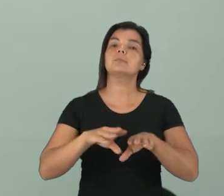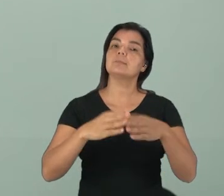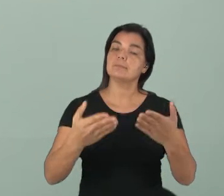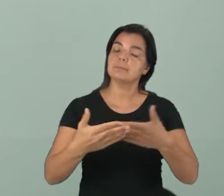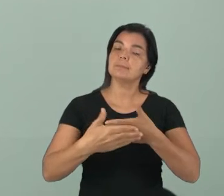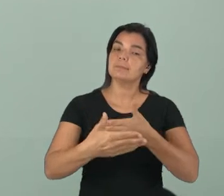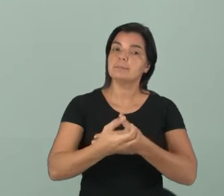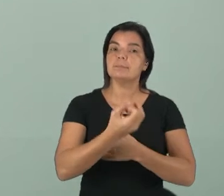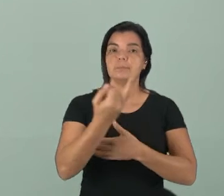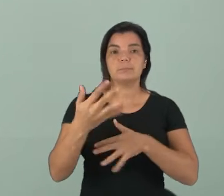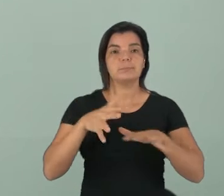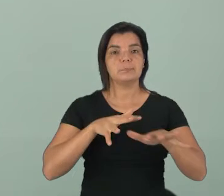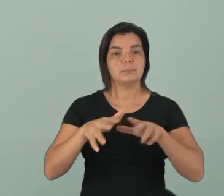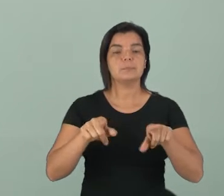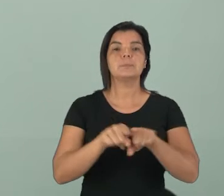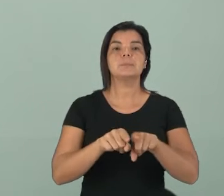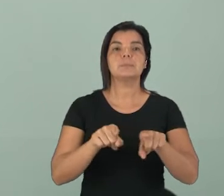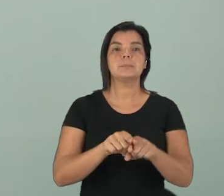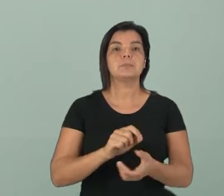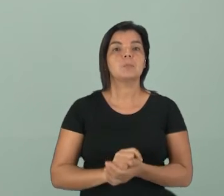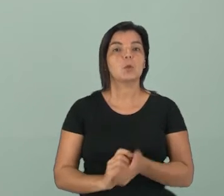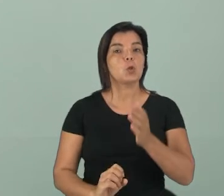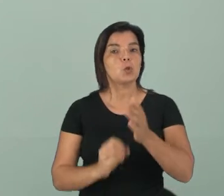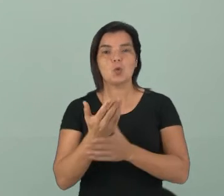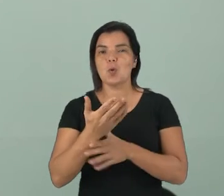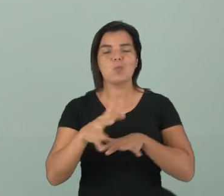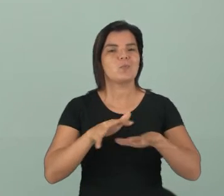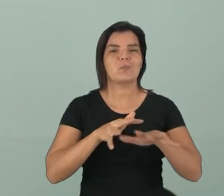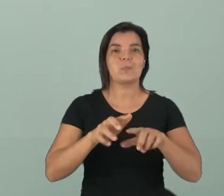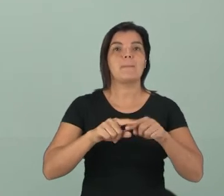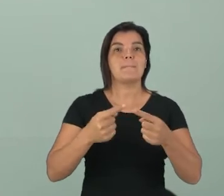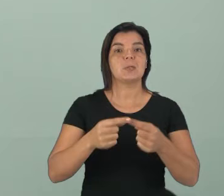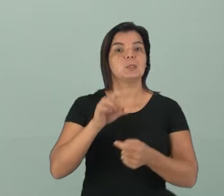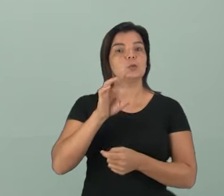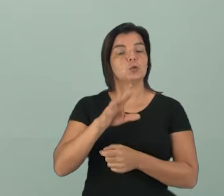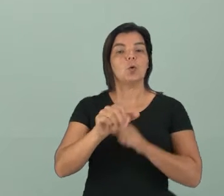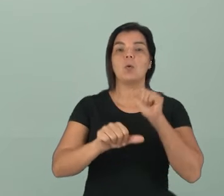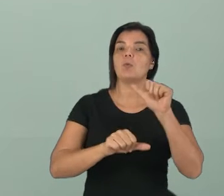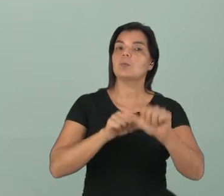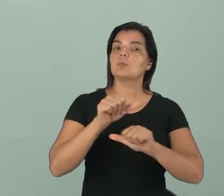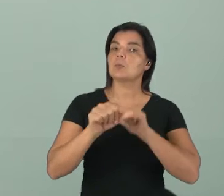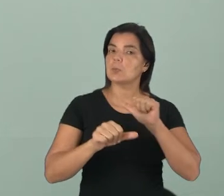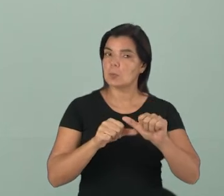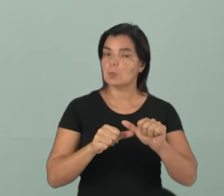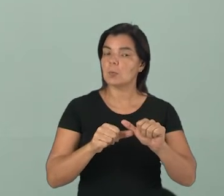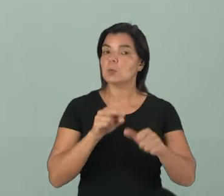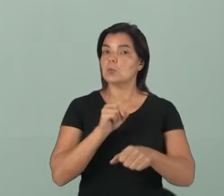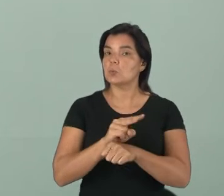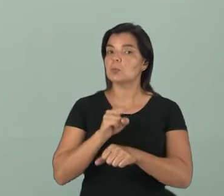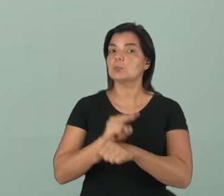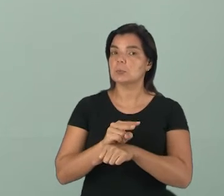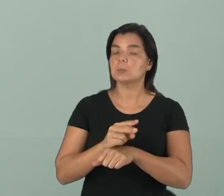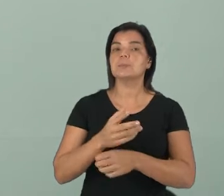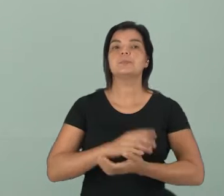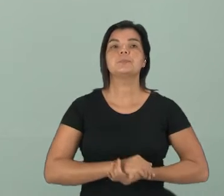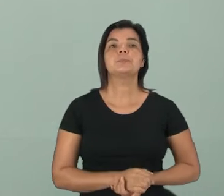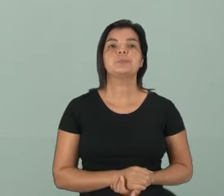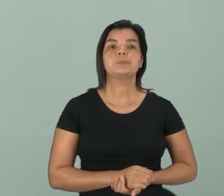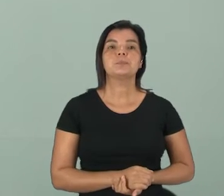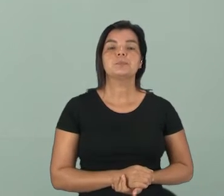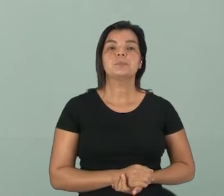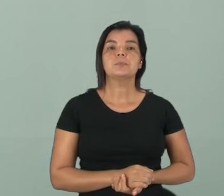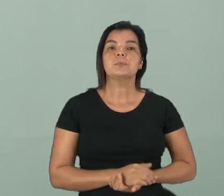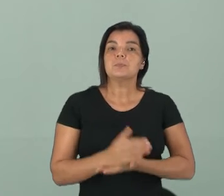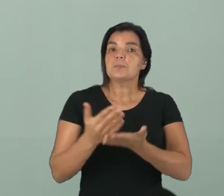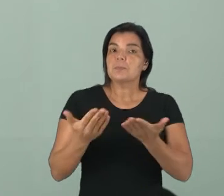assim seria a quantidade de movimento, né? Nós não criamos o movimento, nós apenas transformamos, né? Conservamos, né? E